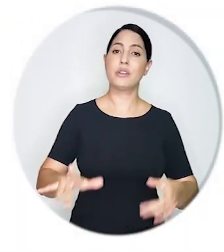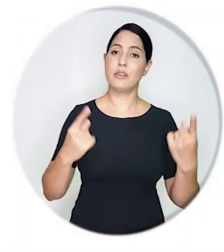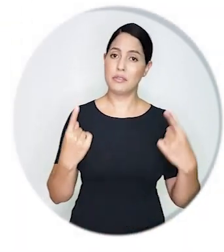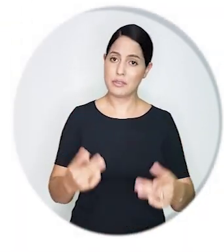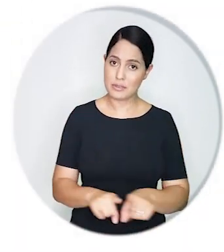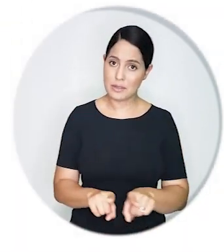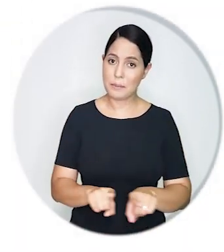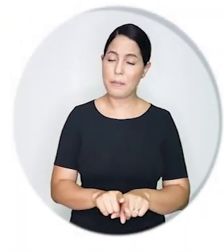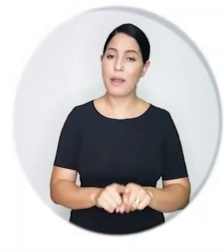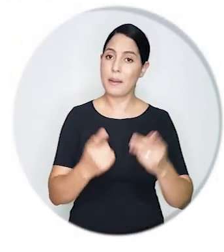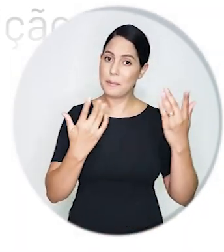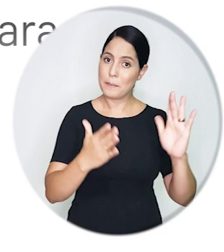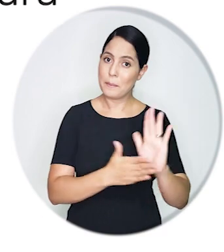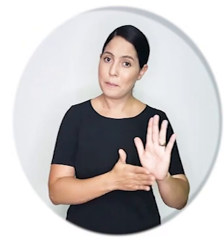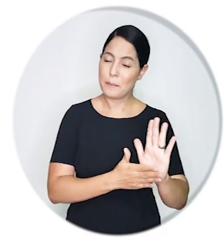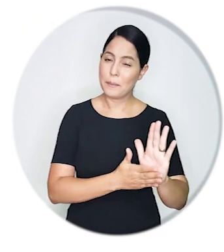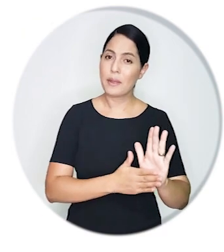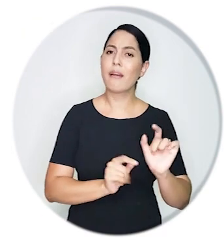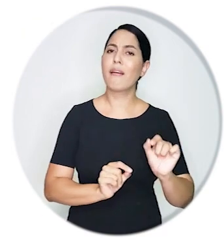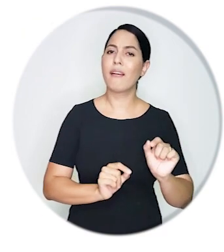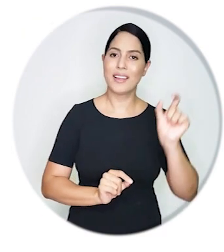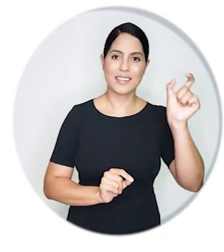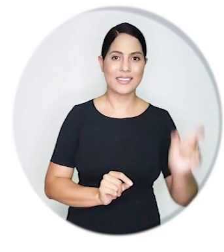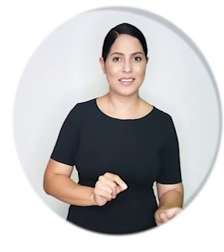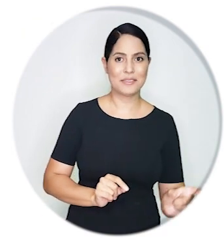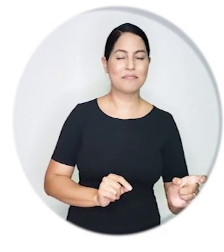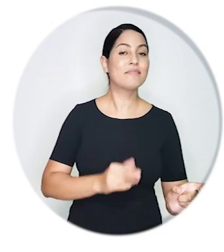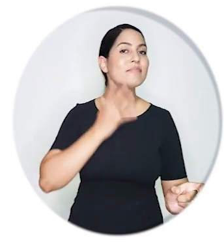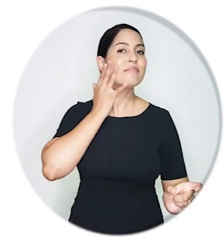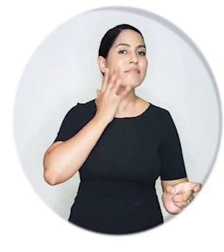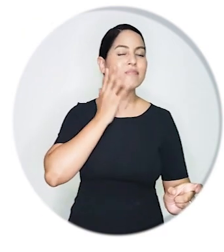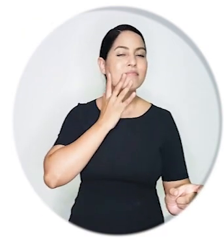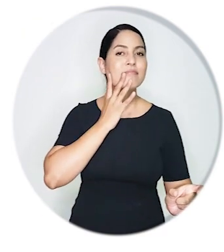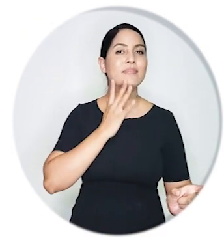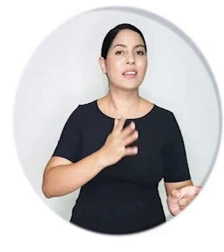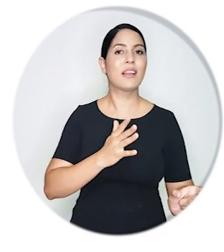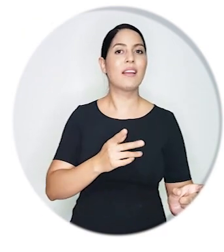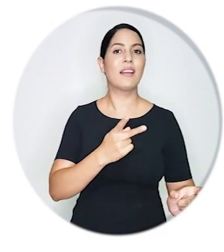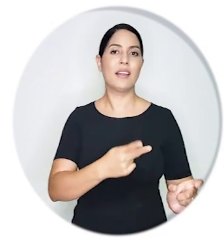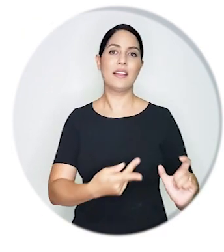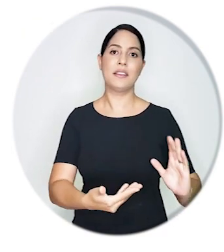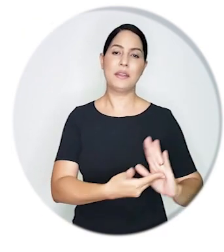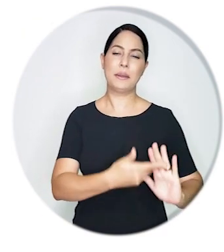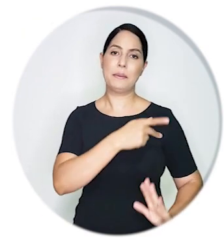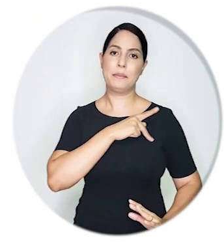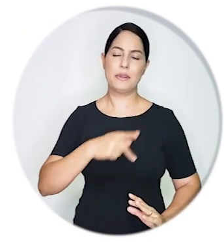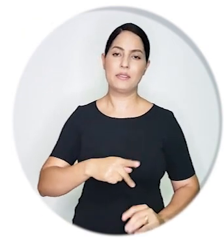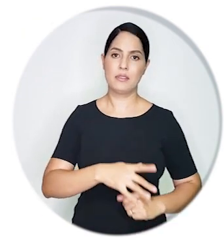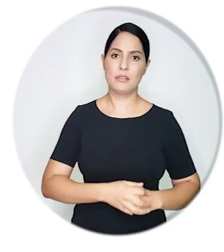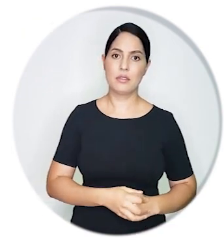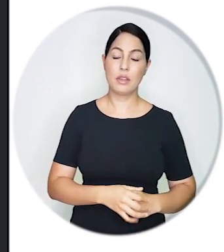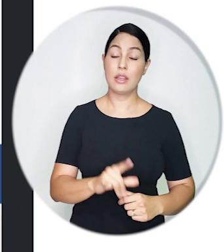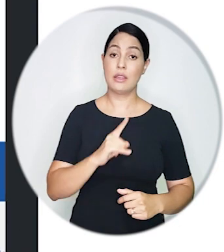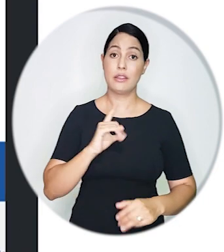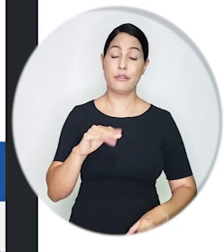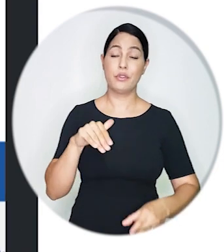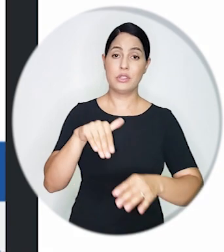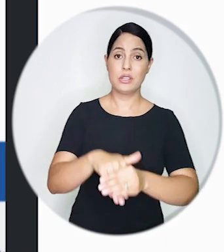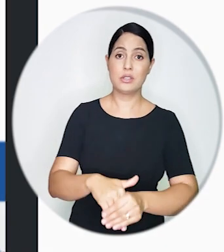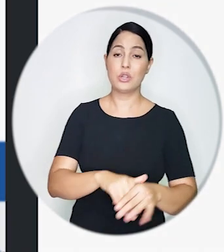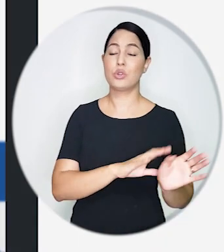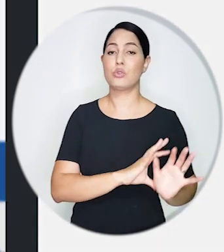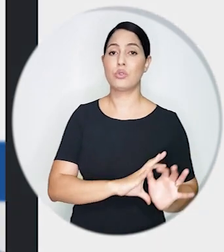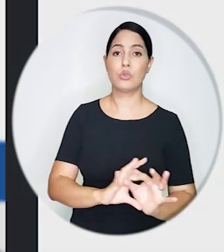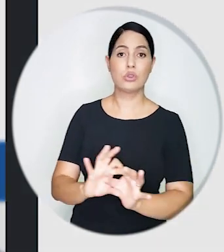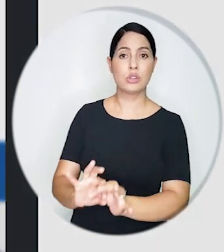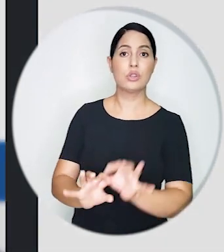dos Advogados do Brasil também parabenizou o deputado Arthur Lira pela reeleição à presidência da Câmara dos Deputados. Lira conduziu votações